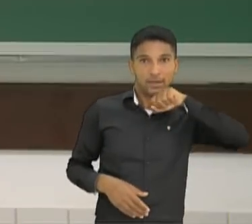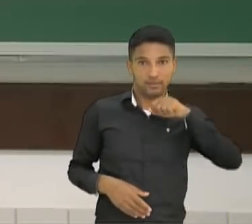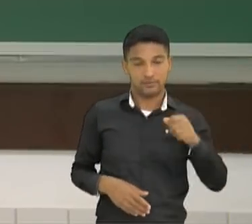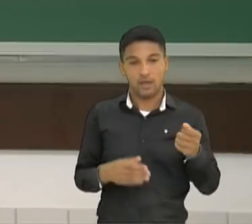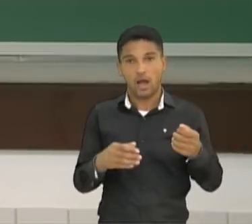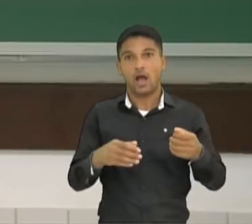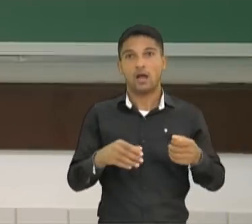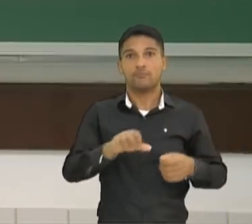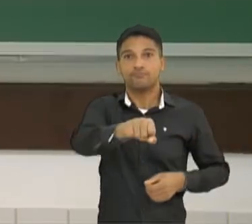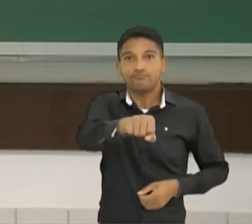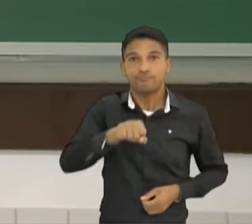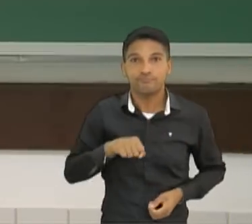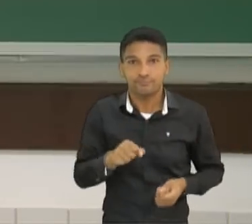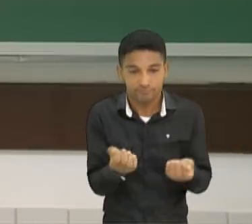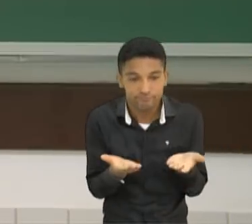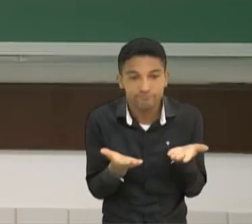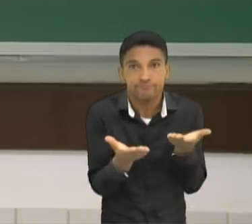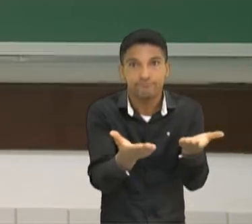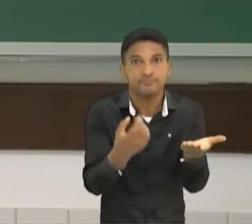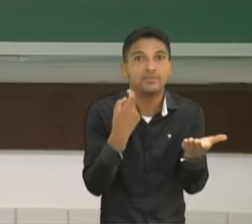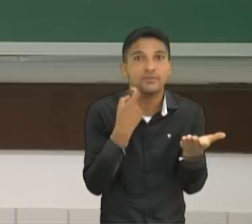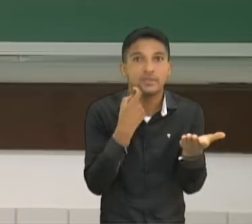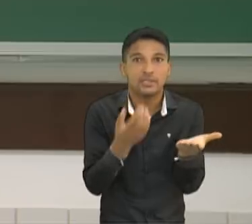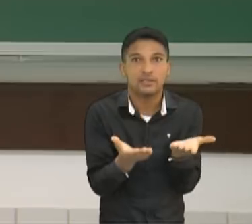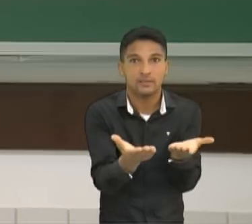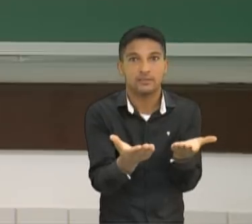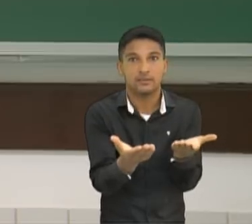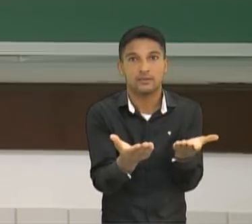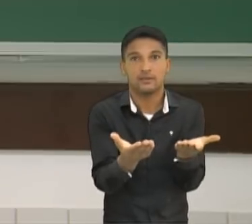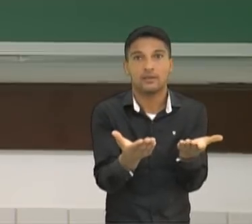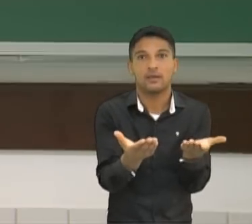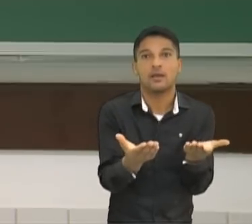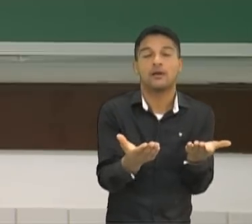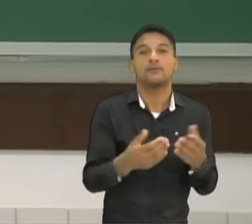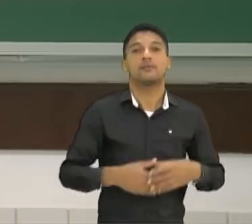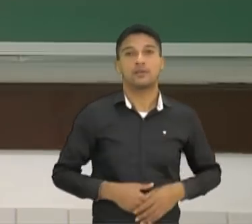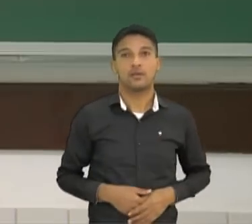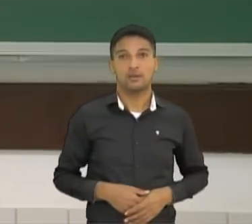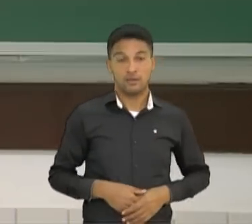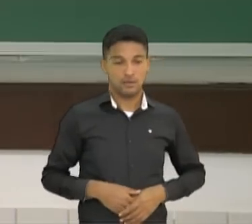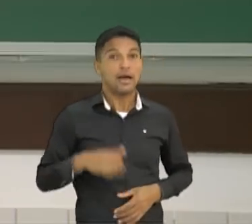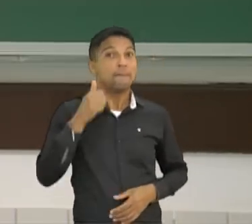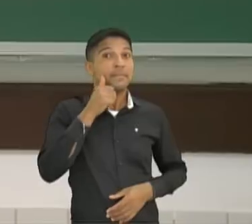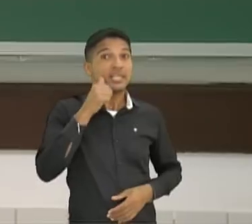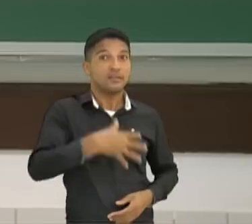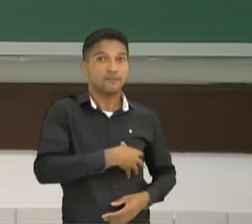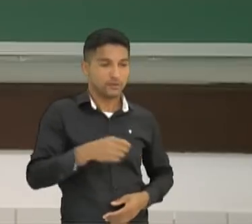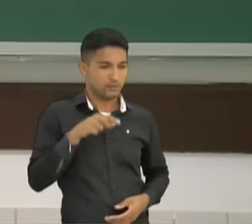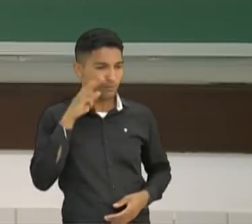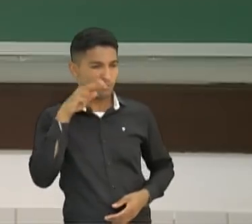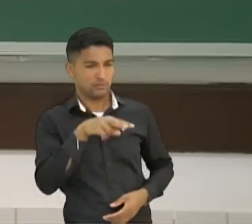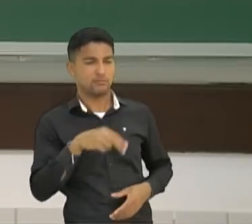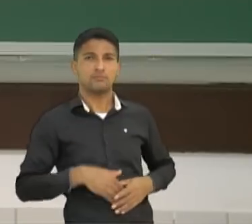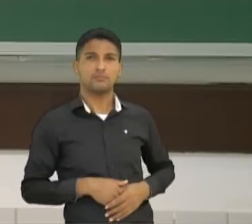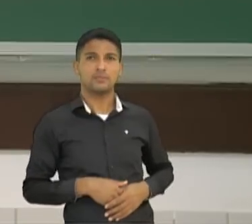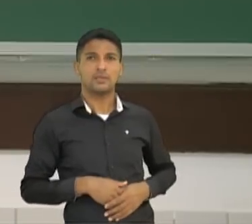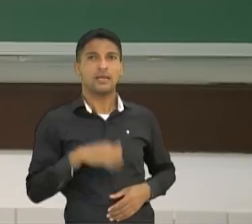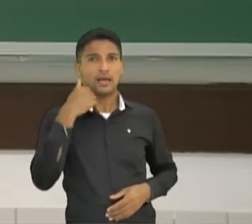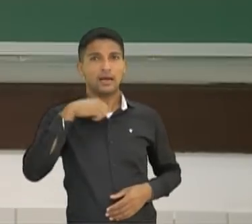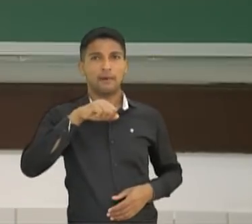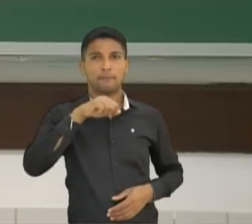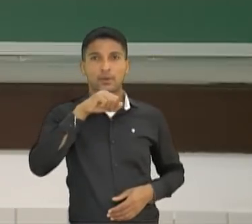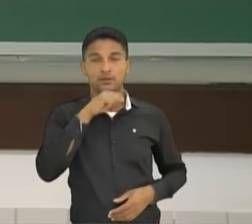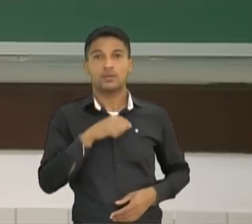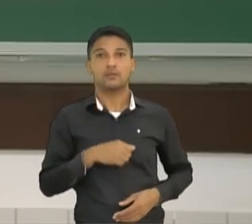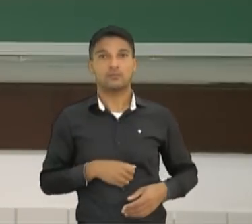assado, ela percebeu que a mãe, ao preparar o peixe, né, cortou a cabeça e o rabo do peixe e colocou no